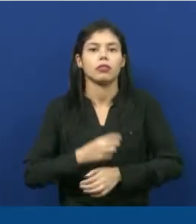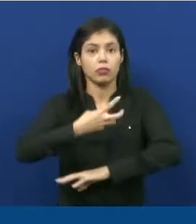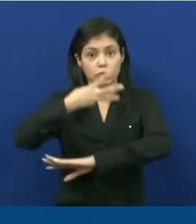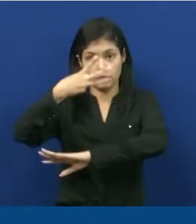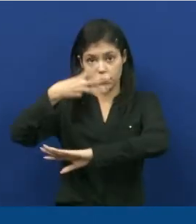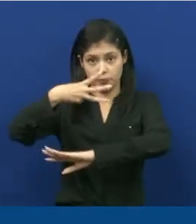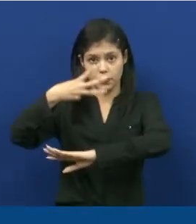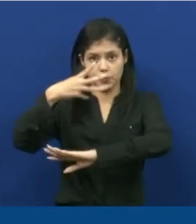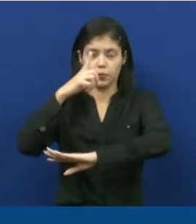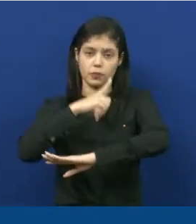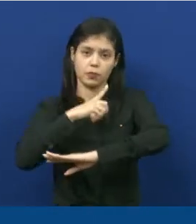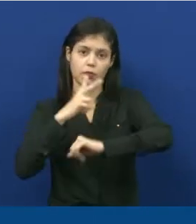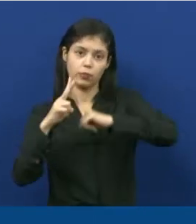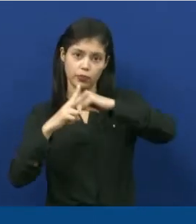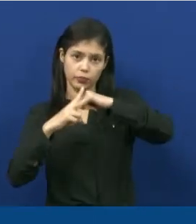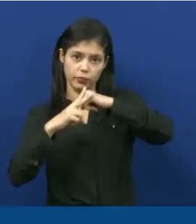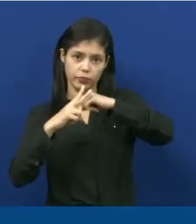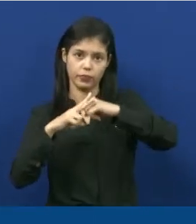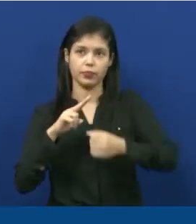três formas do verbo.